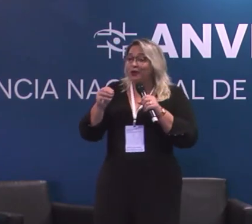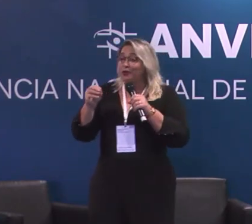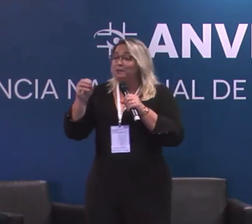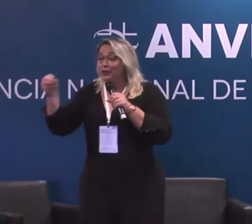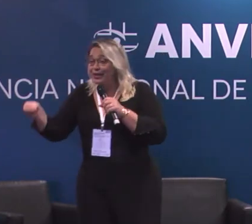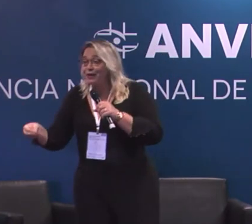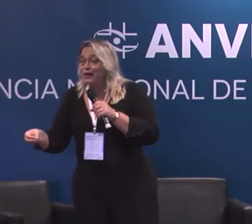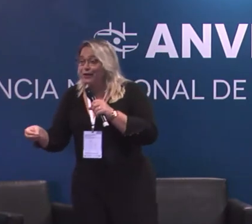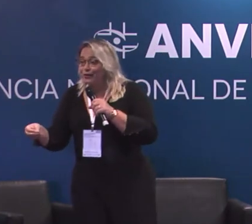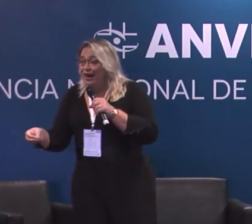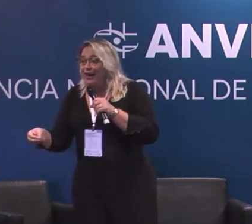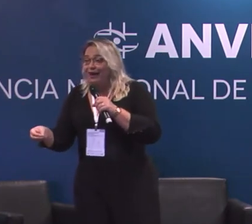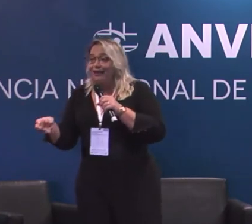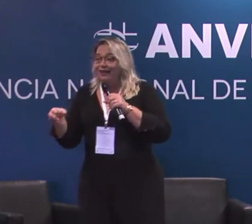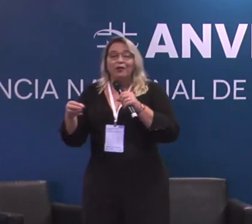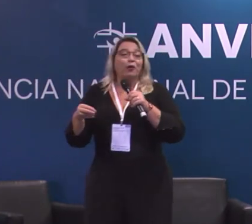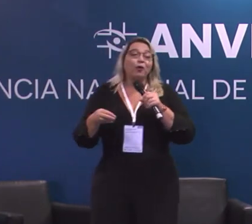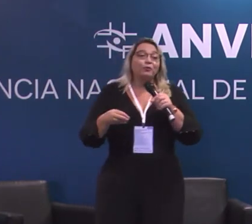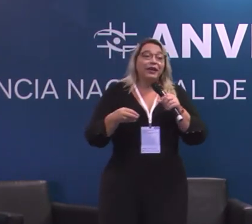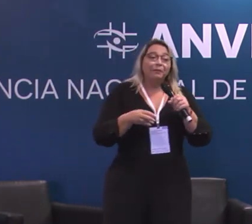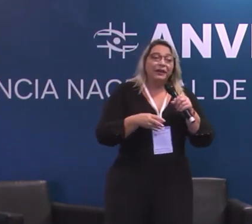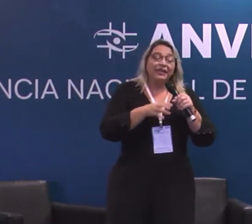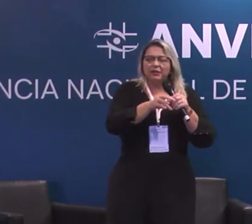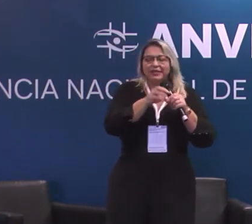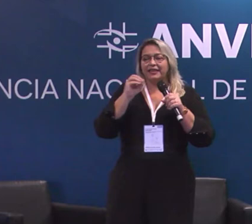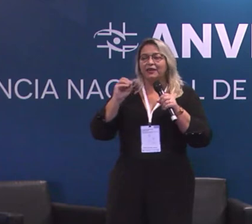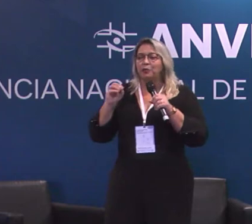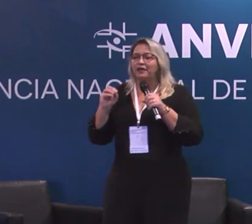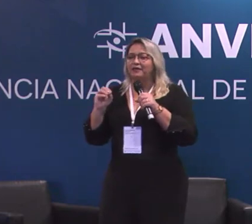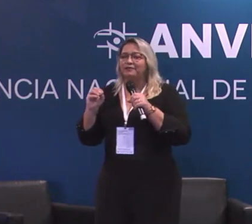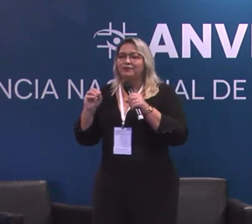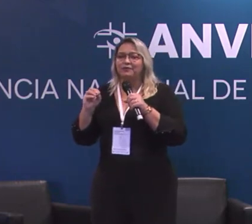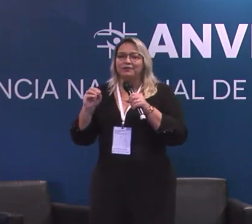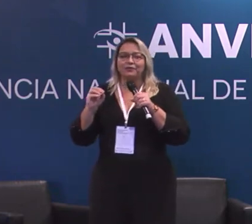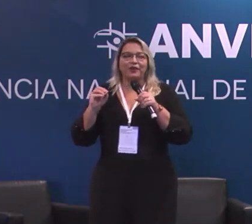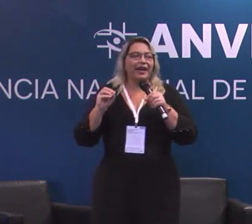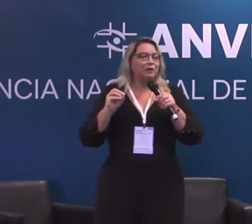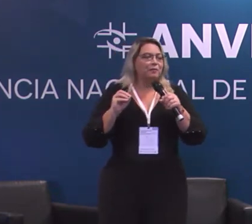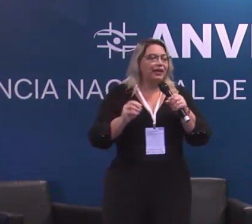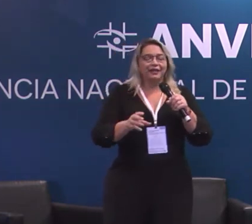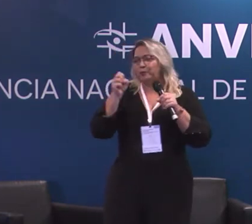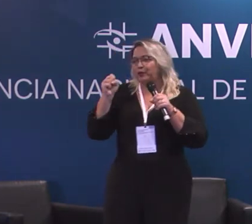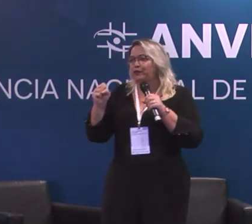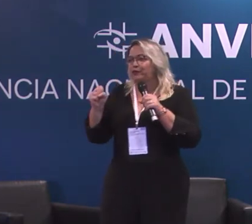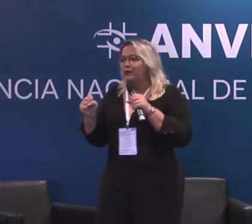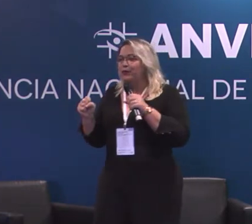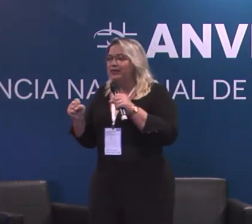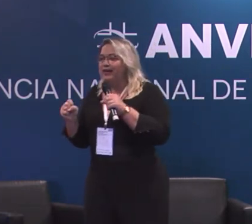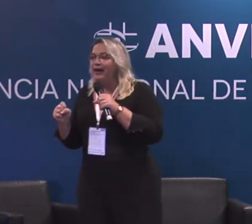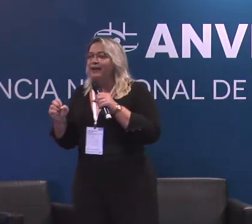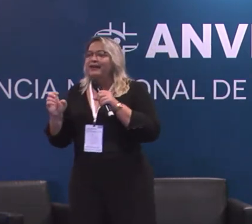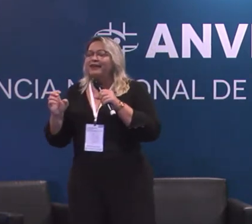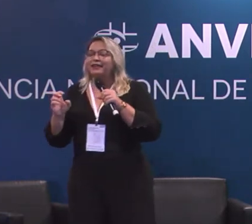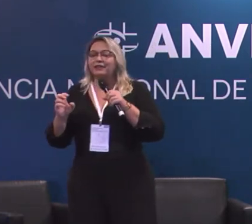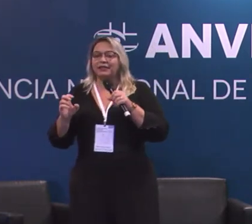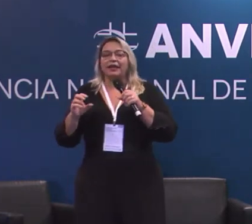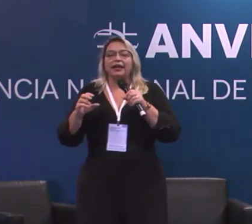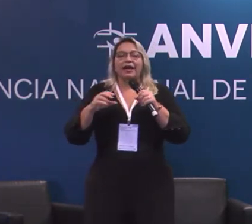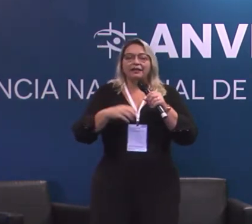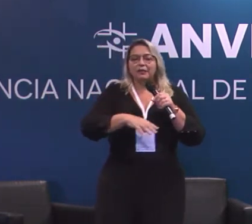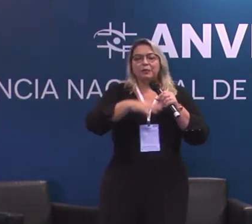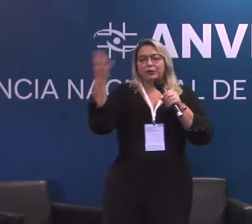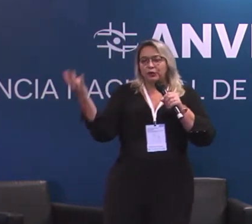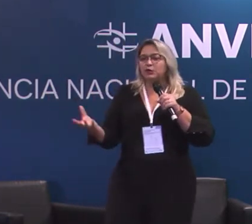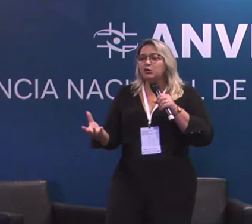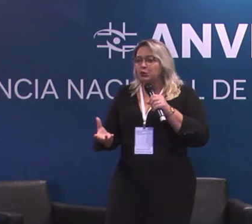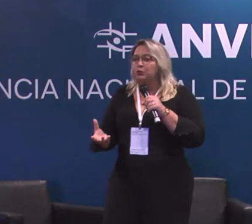que poderia melhorar, ou, de repente, não, isso aqui não vai cair bem, então eu prefiro retirar. Então, assim, a